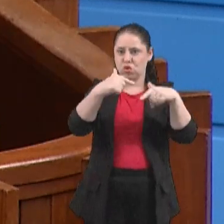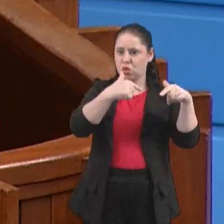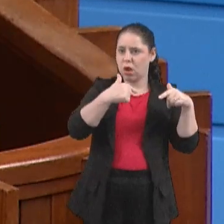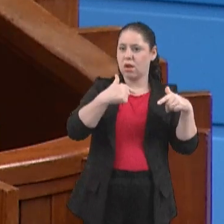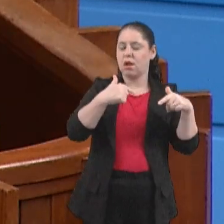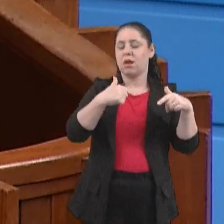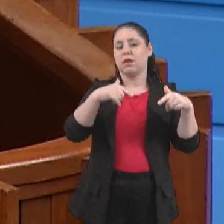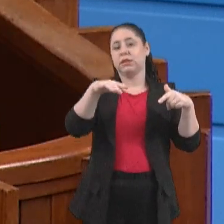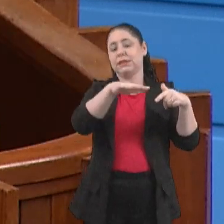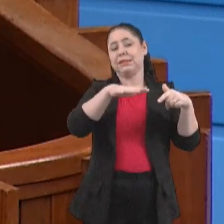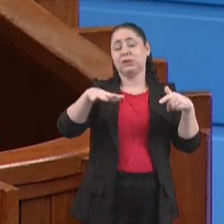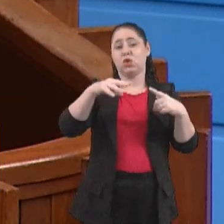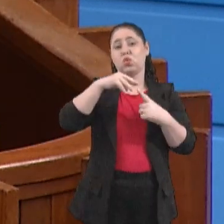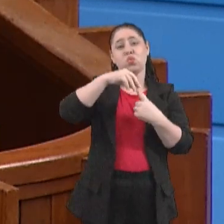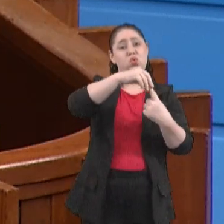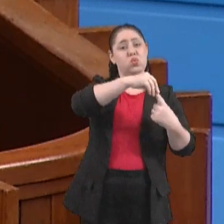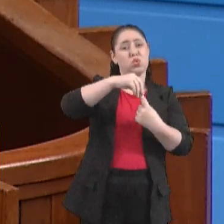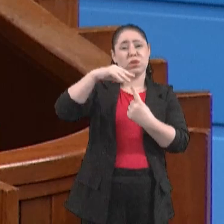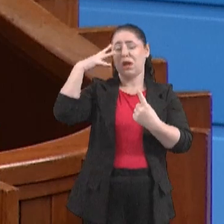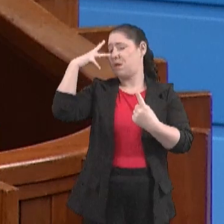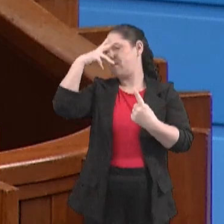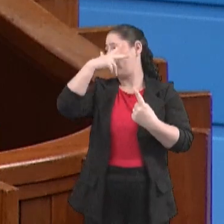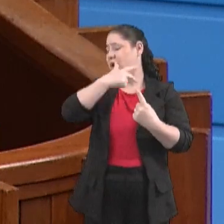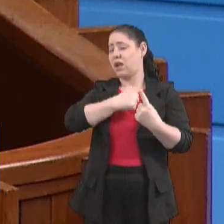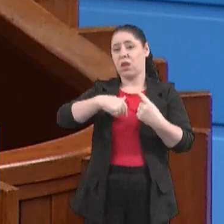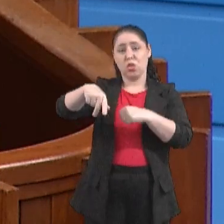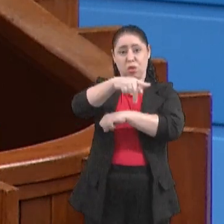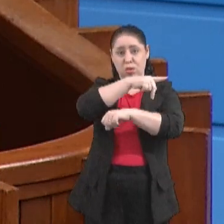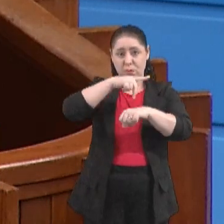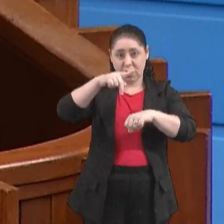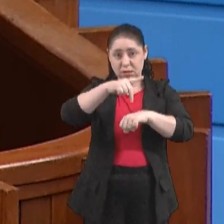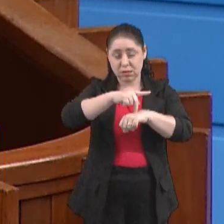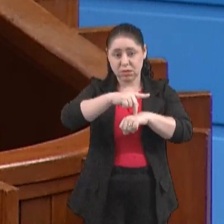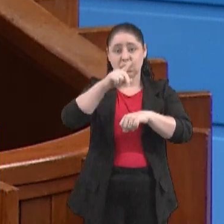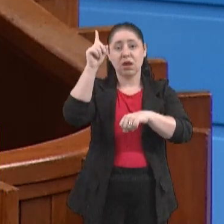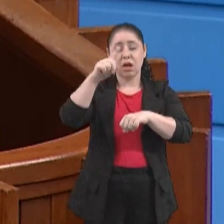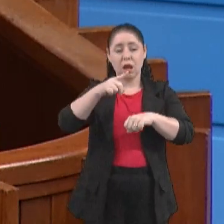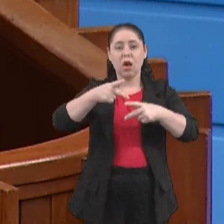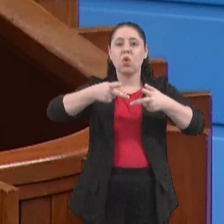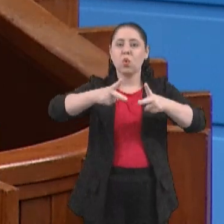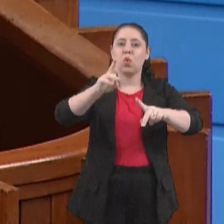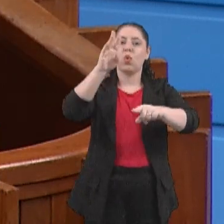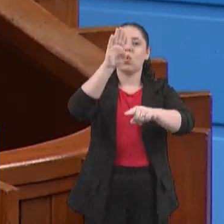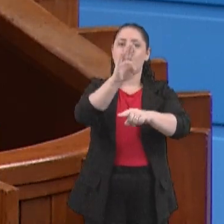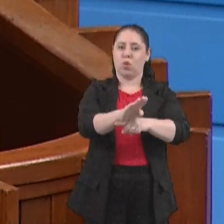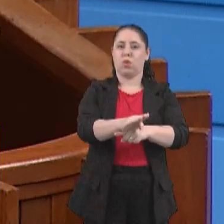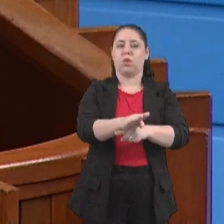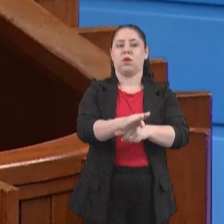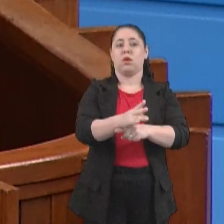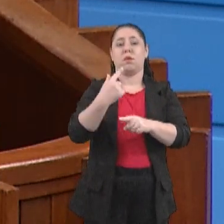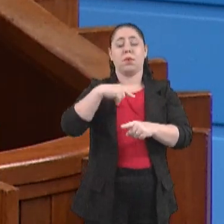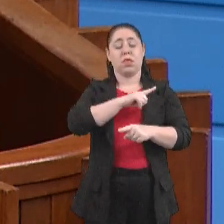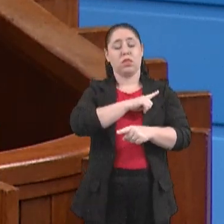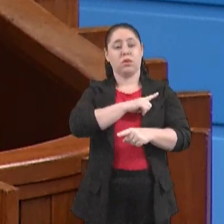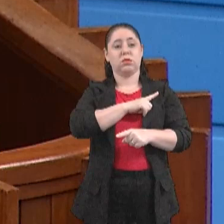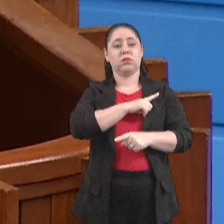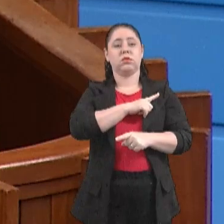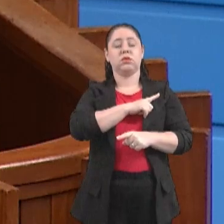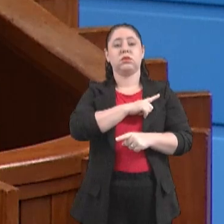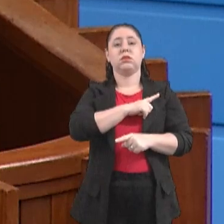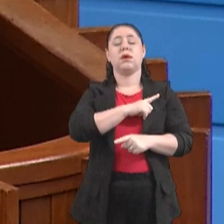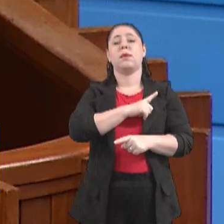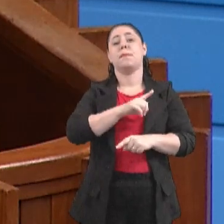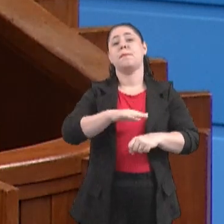essa região única, bela, no país, ela seja preservada para nós,